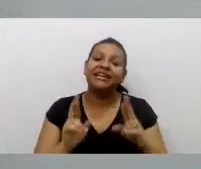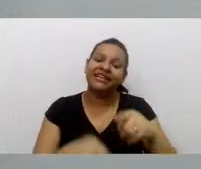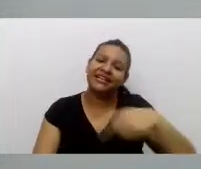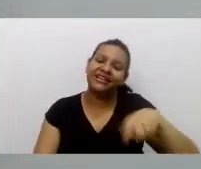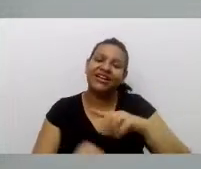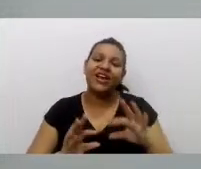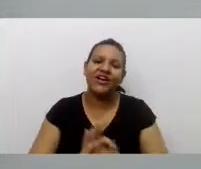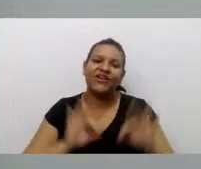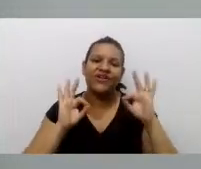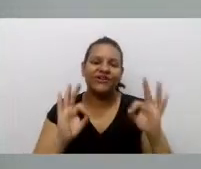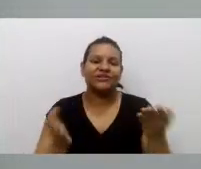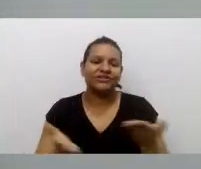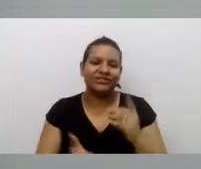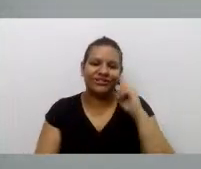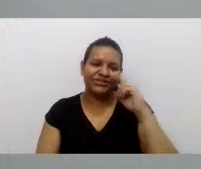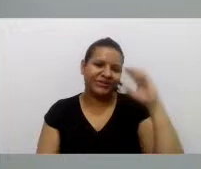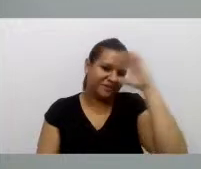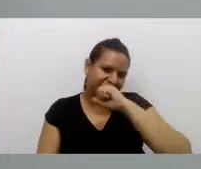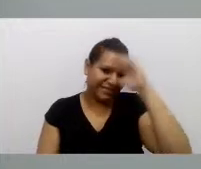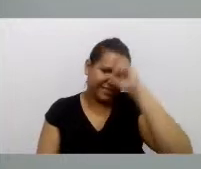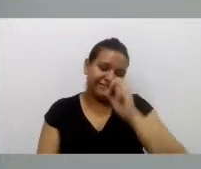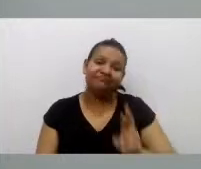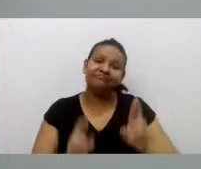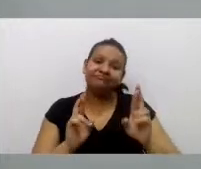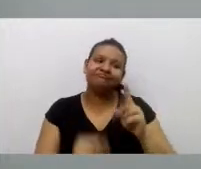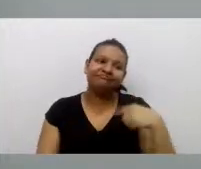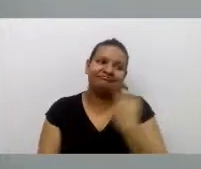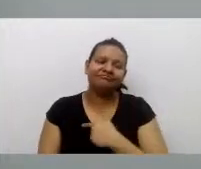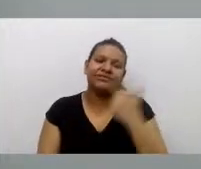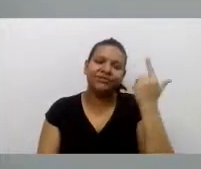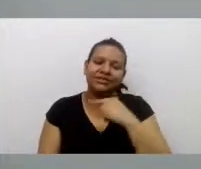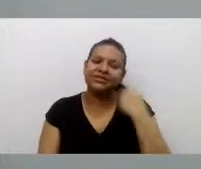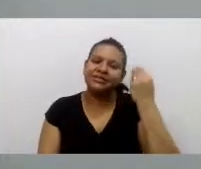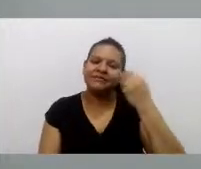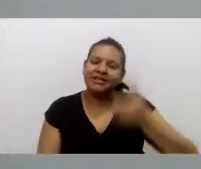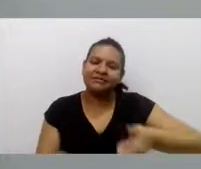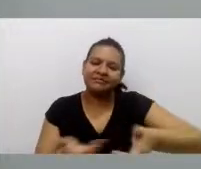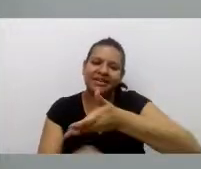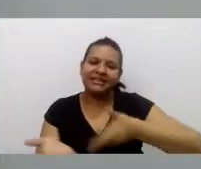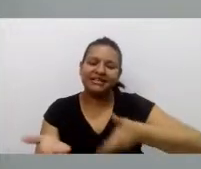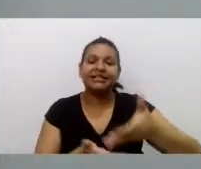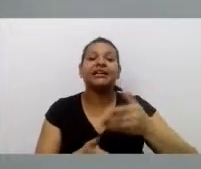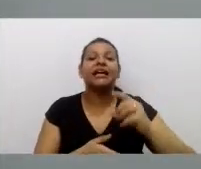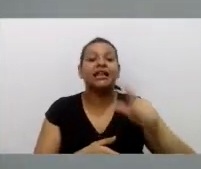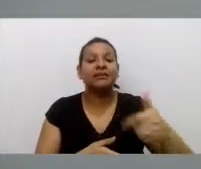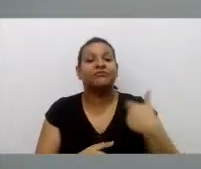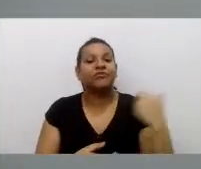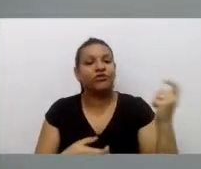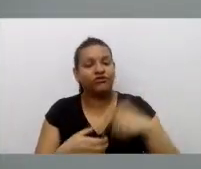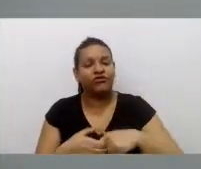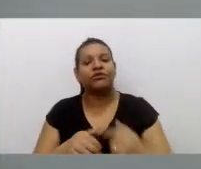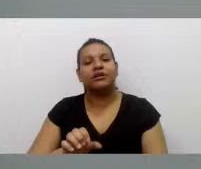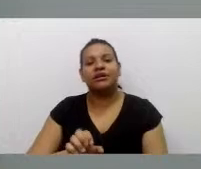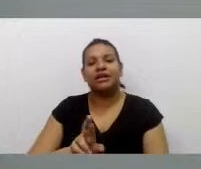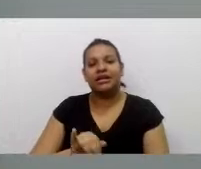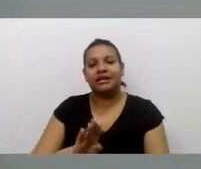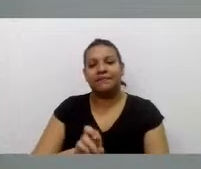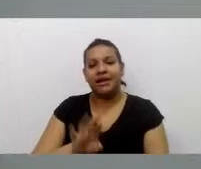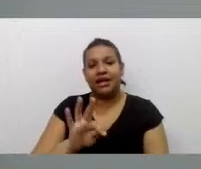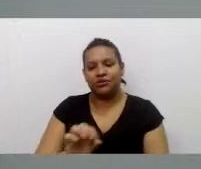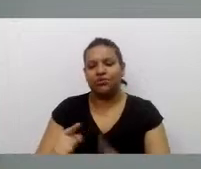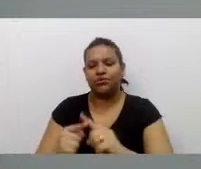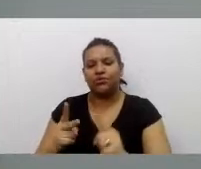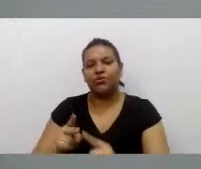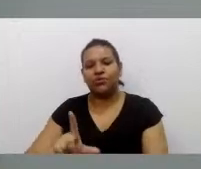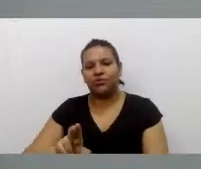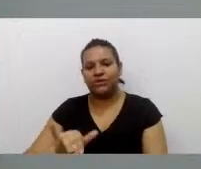um ótimo dia de aprendizado e espero que a gente possa trocar bastante experiências. Eu estarei de volta com o Heriberto e com o Lucian no final da sessão